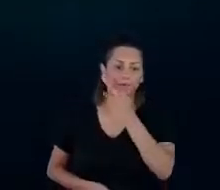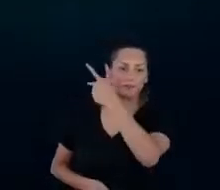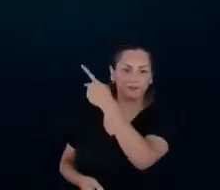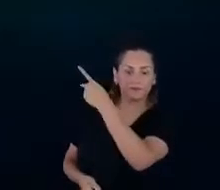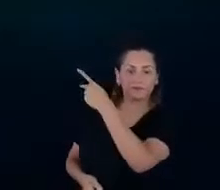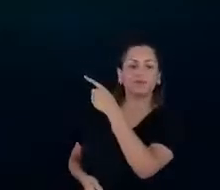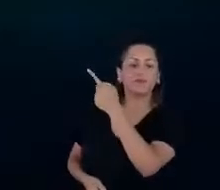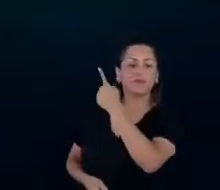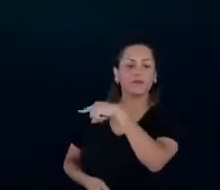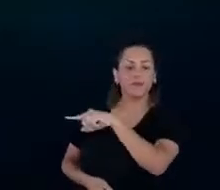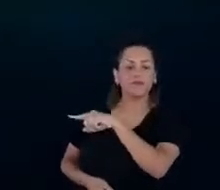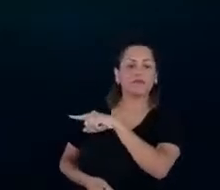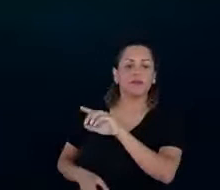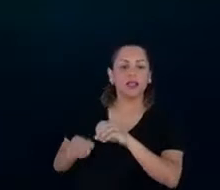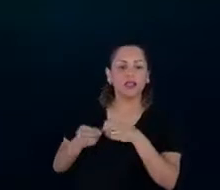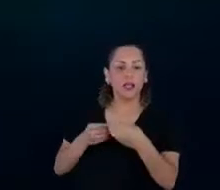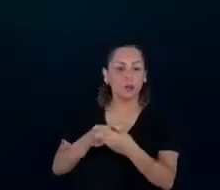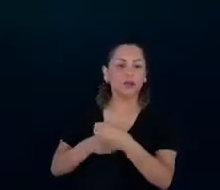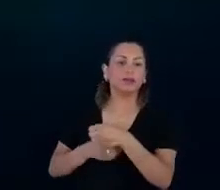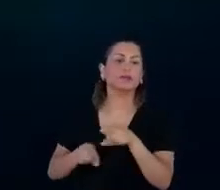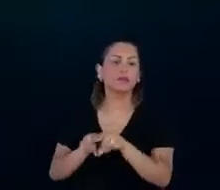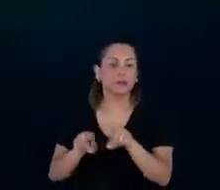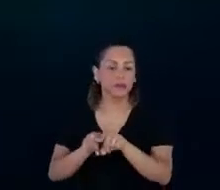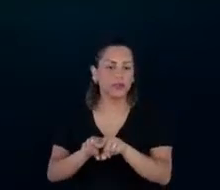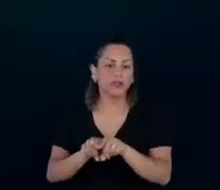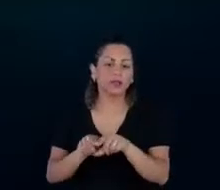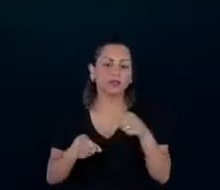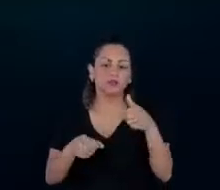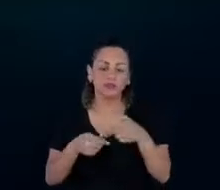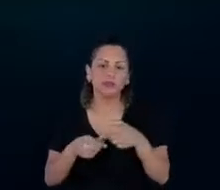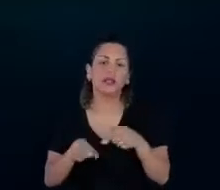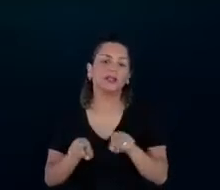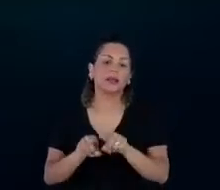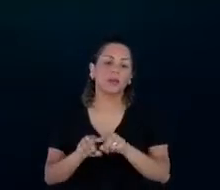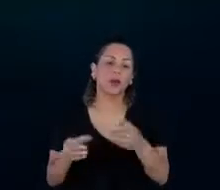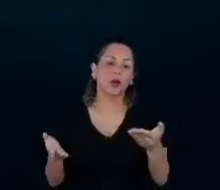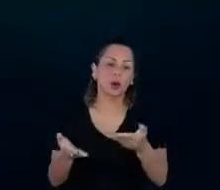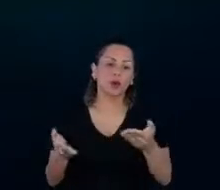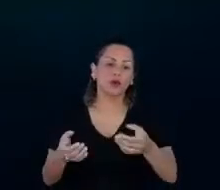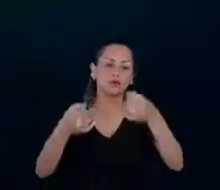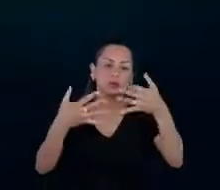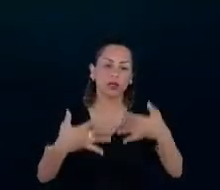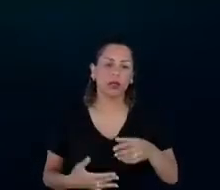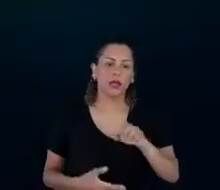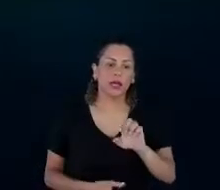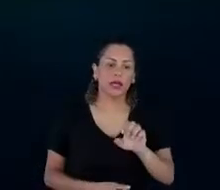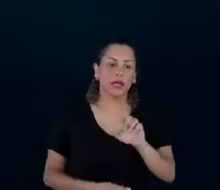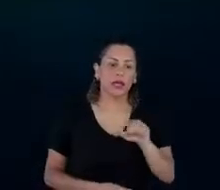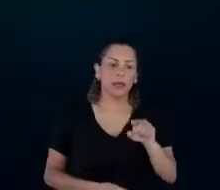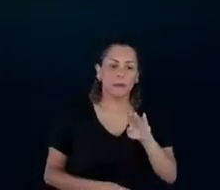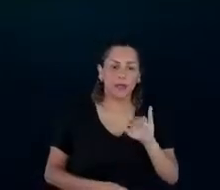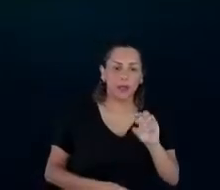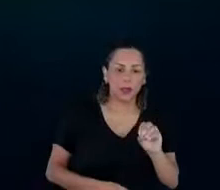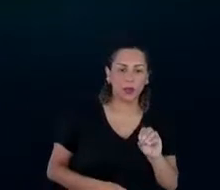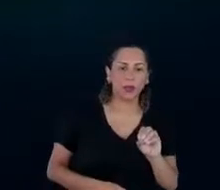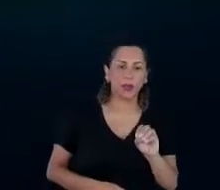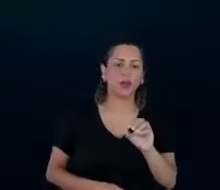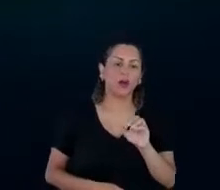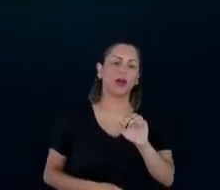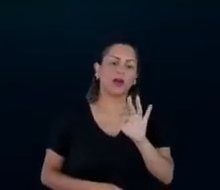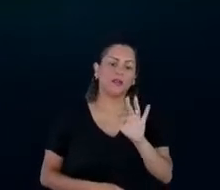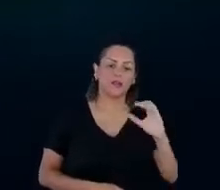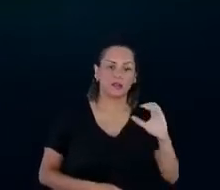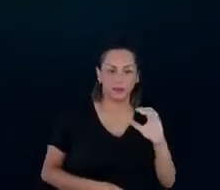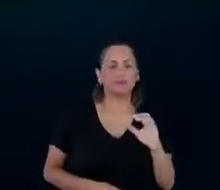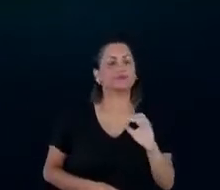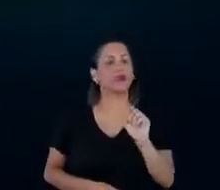é PEM, e também, hoje eu vou falar sobre o Biofuel Cell, que utiliza etanol e biometano para